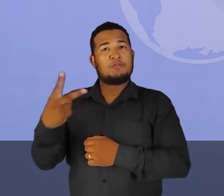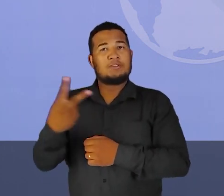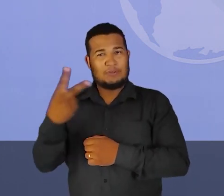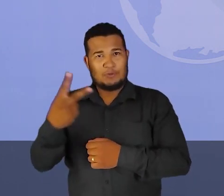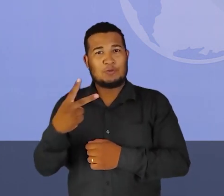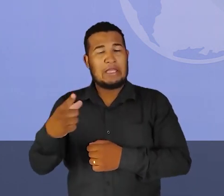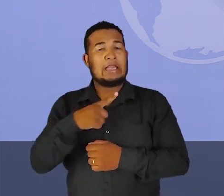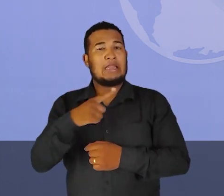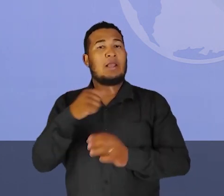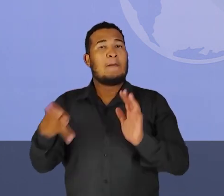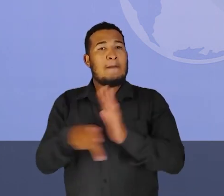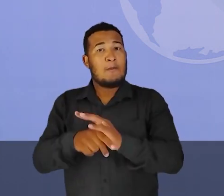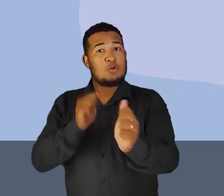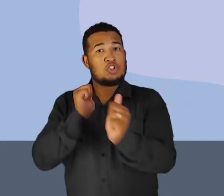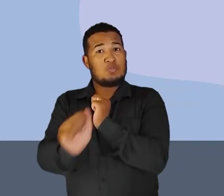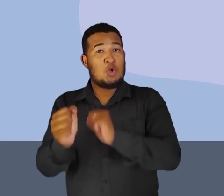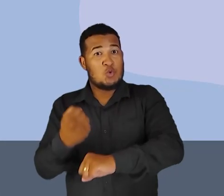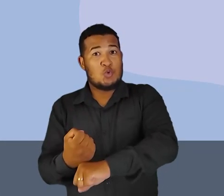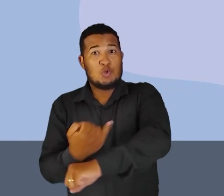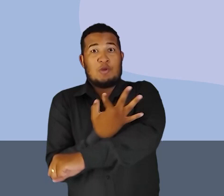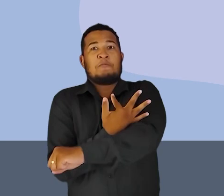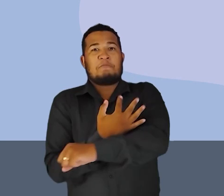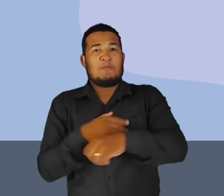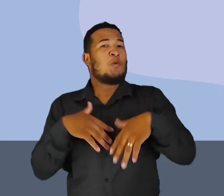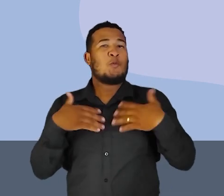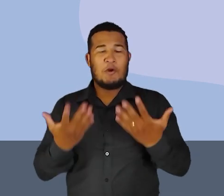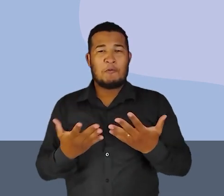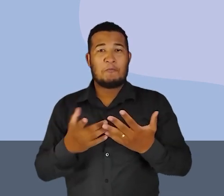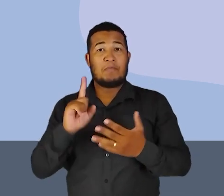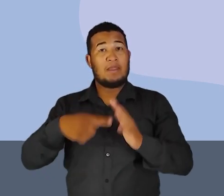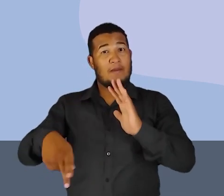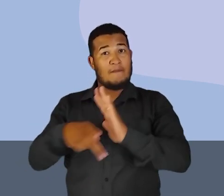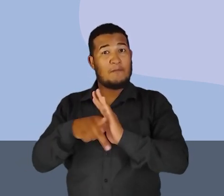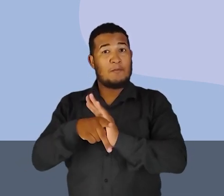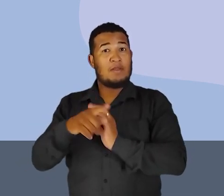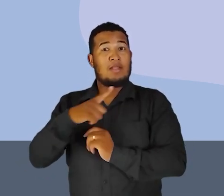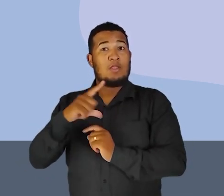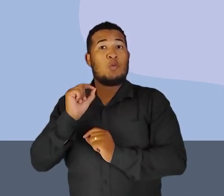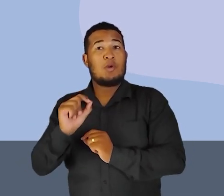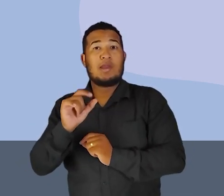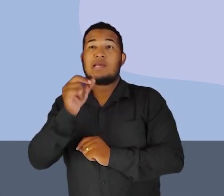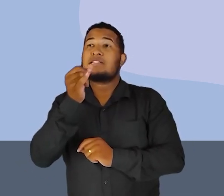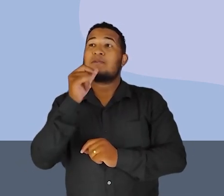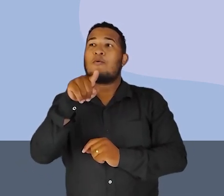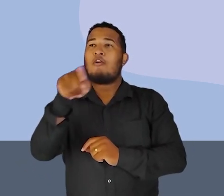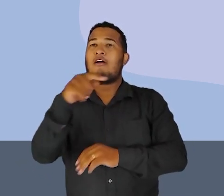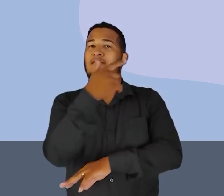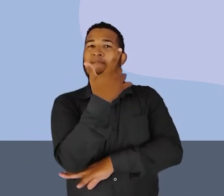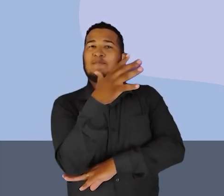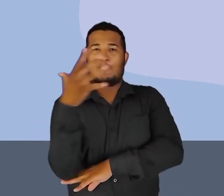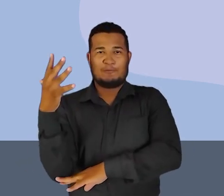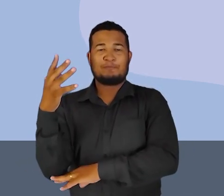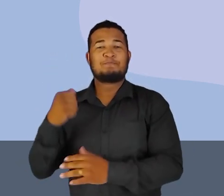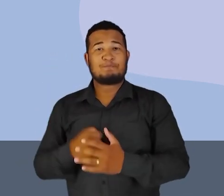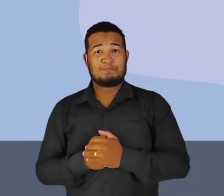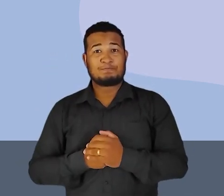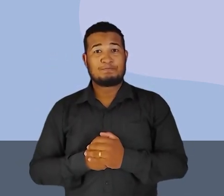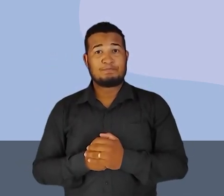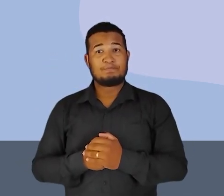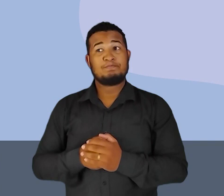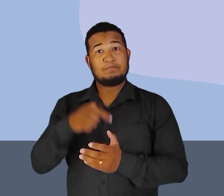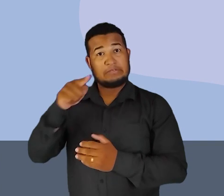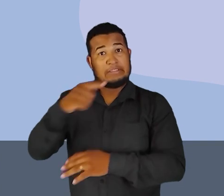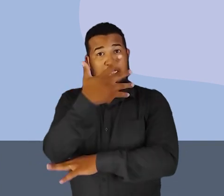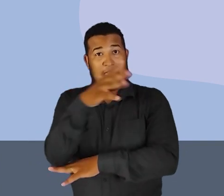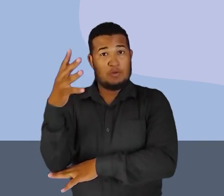práticas corporais de aventura, que são as práticas corporais de aventura na natureza. As práticas de aventura na